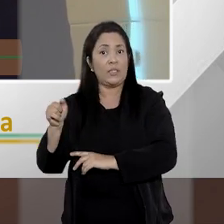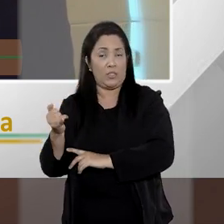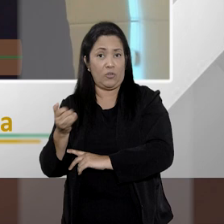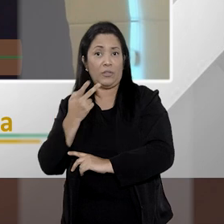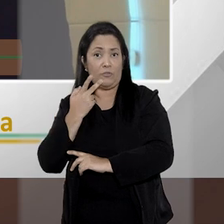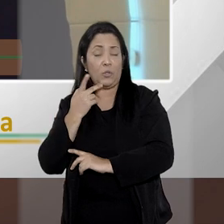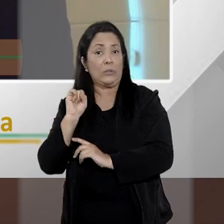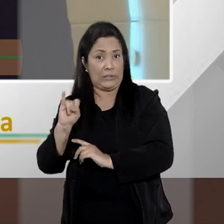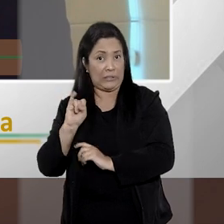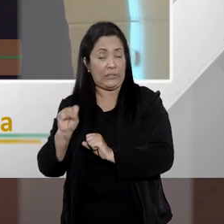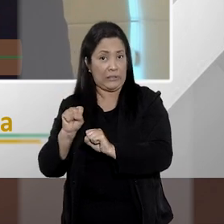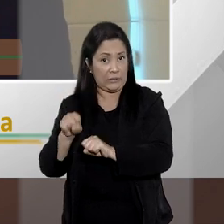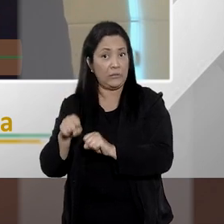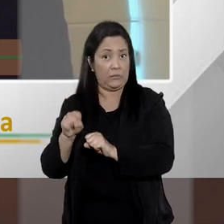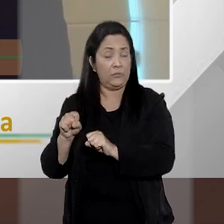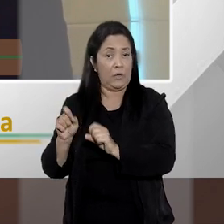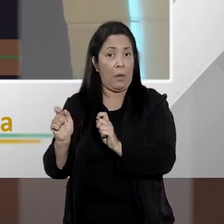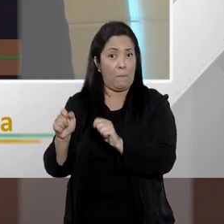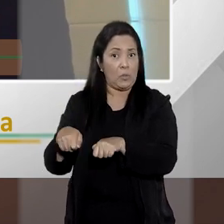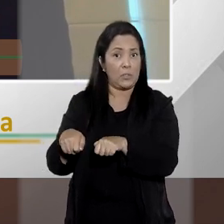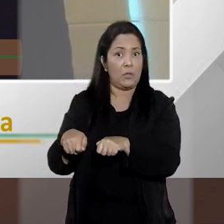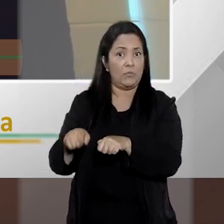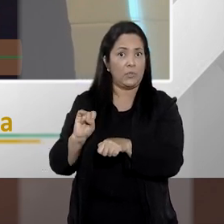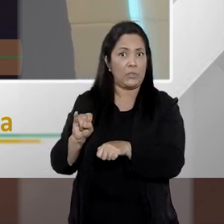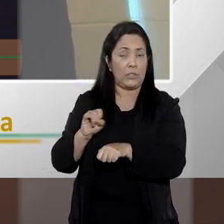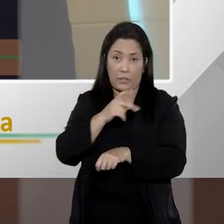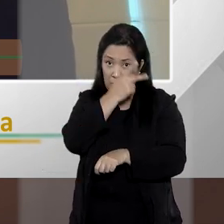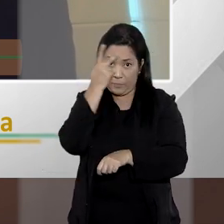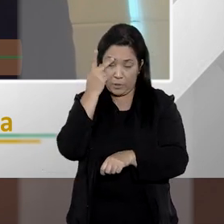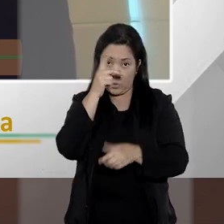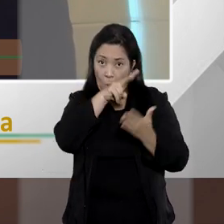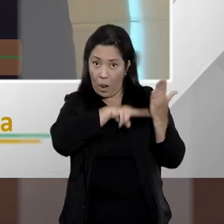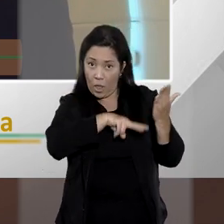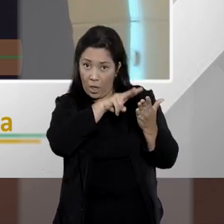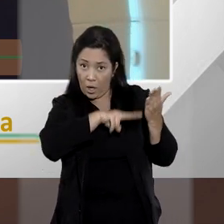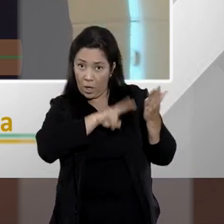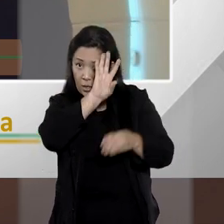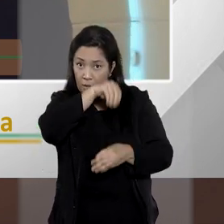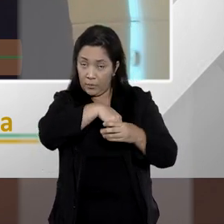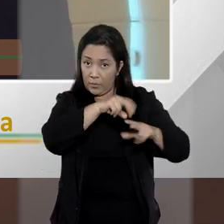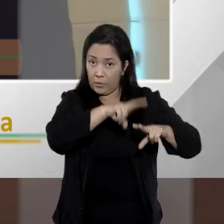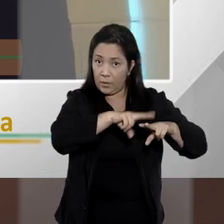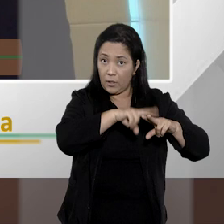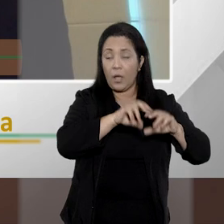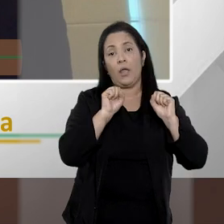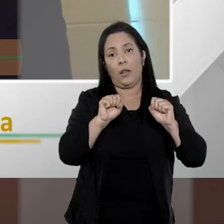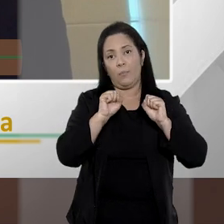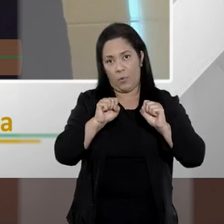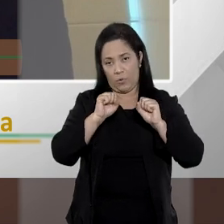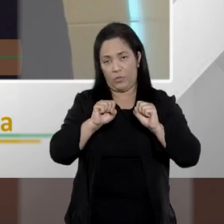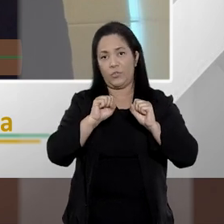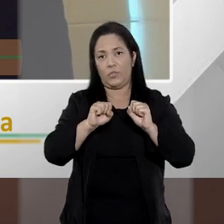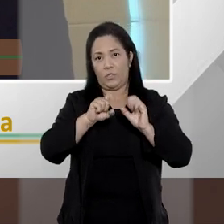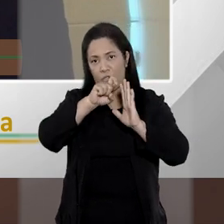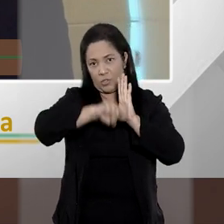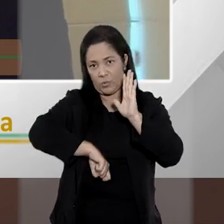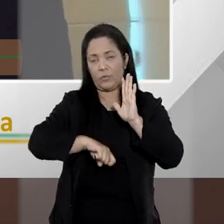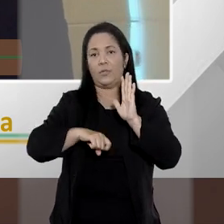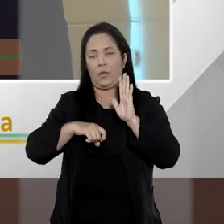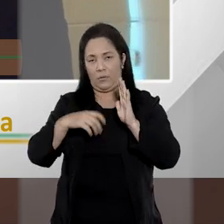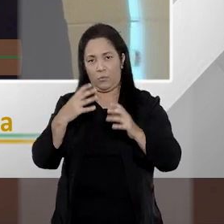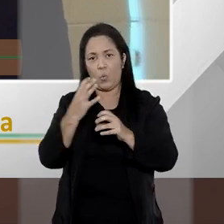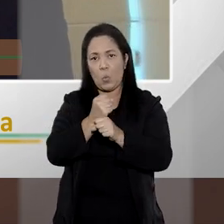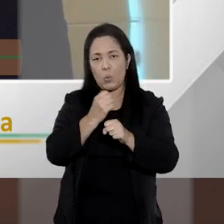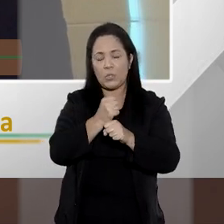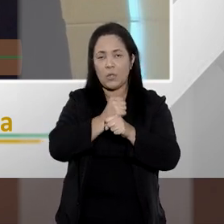sim, é possível a implementação. Saindo um pouco, né, aqui do objeto específico, tivemos esse tipo